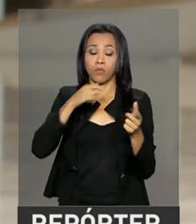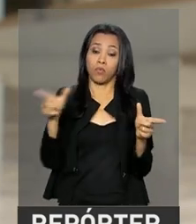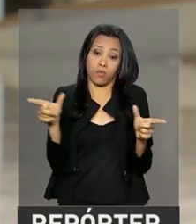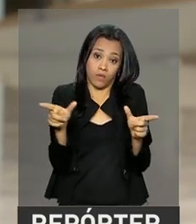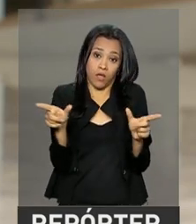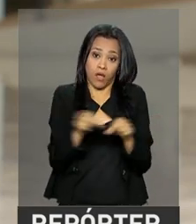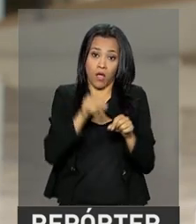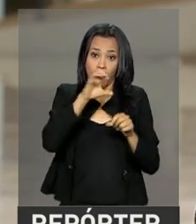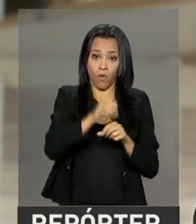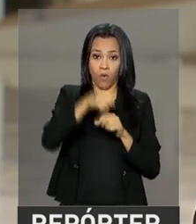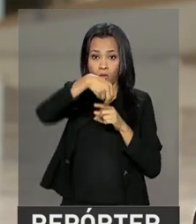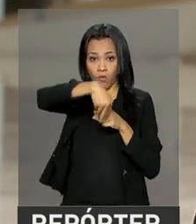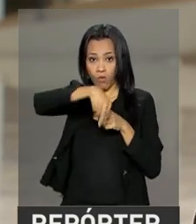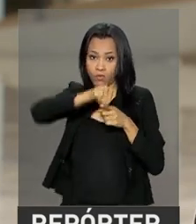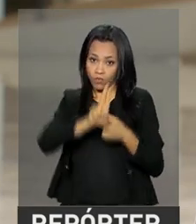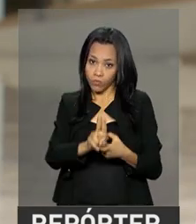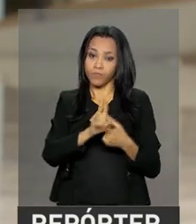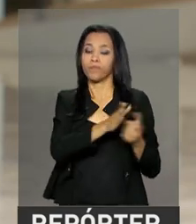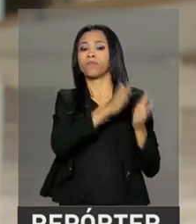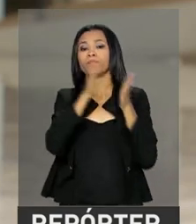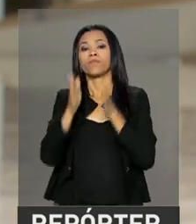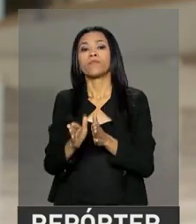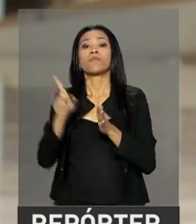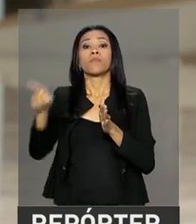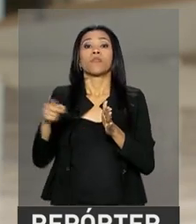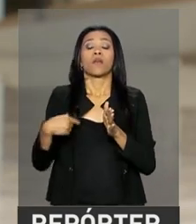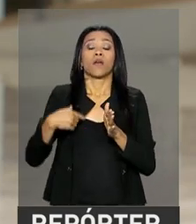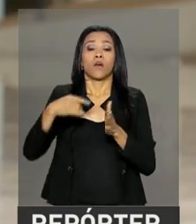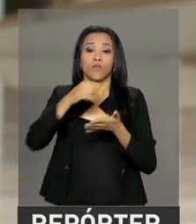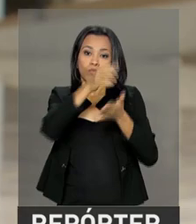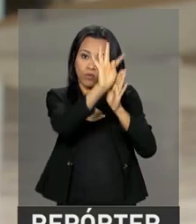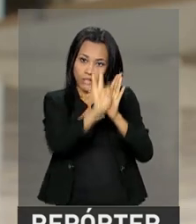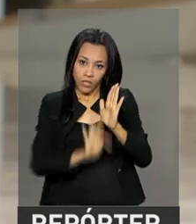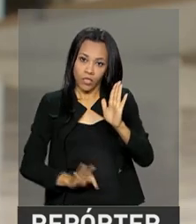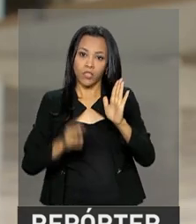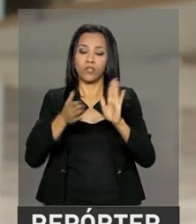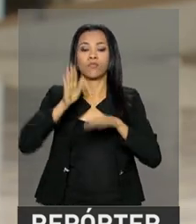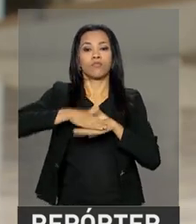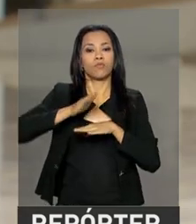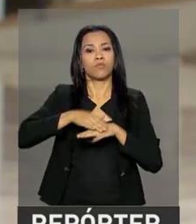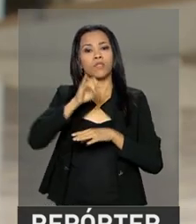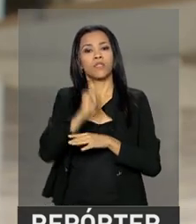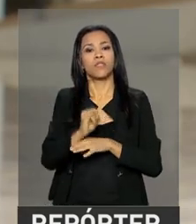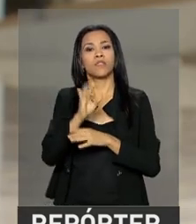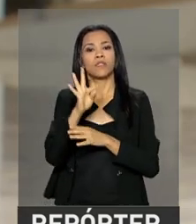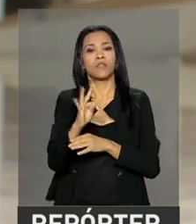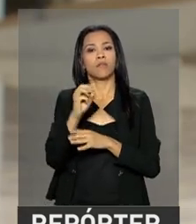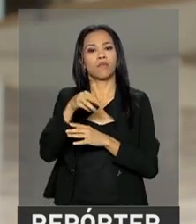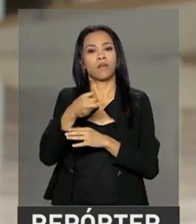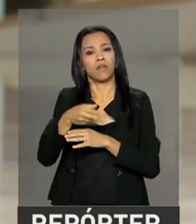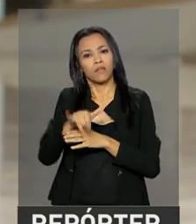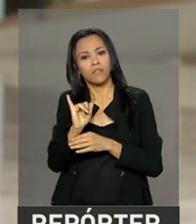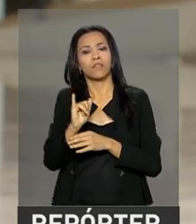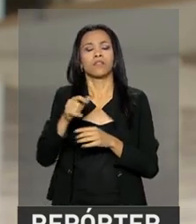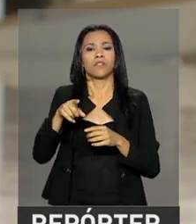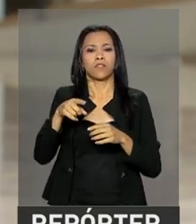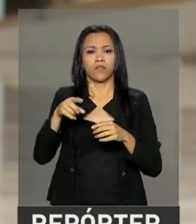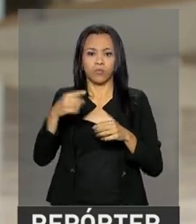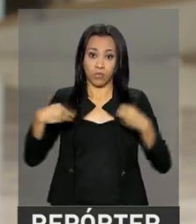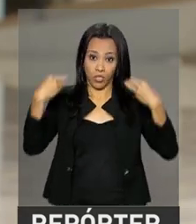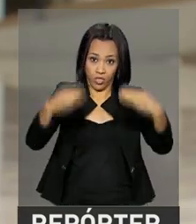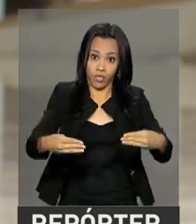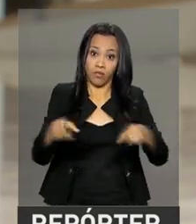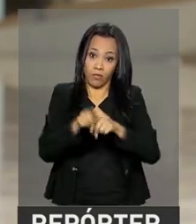OEA em nota o ministério das relações exteriores do Brasil agradeceu o apoio e a confiança dos